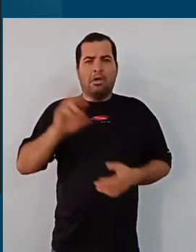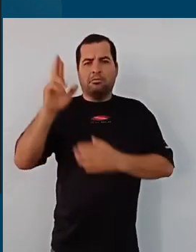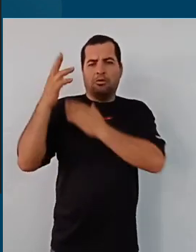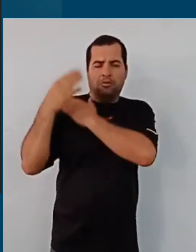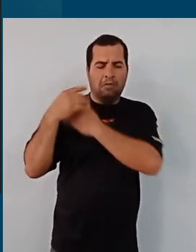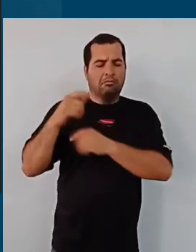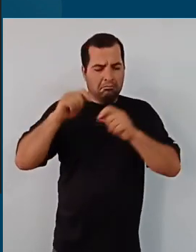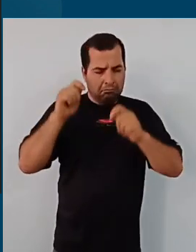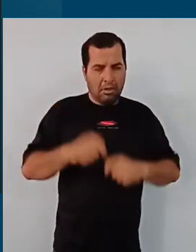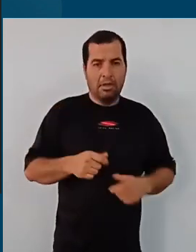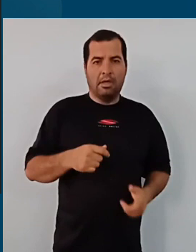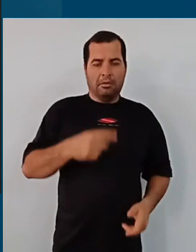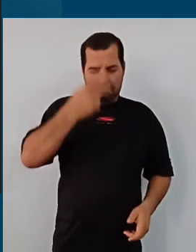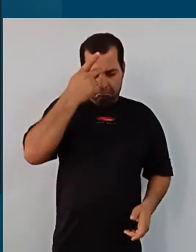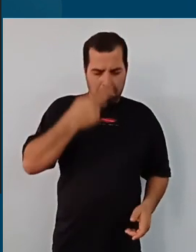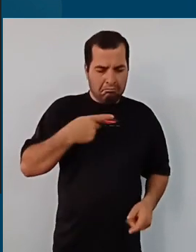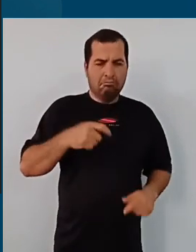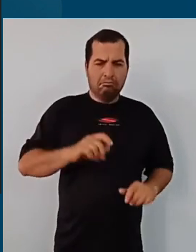por eles,